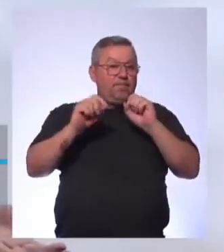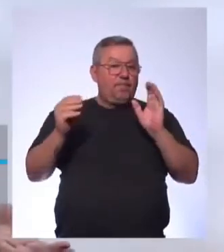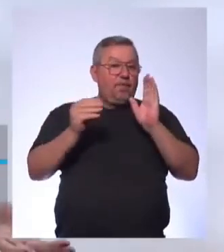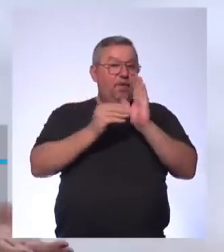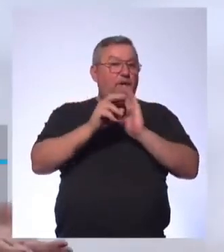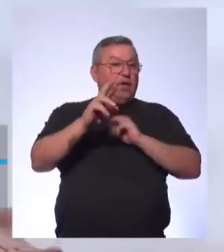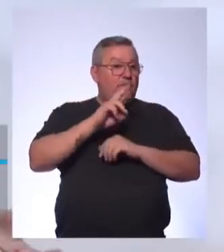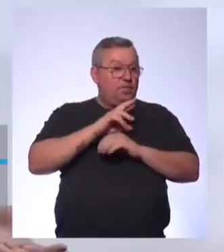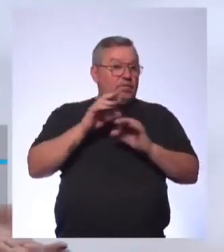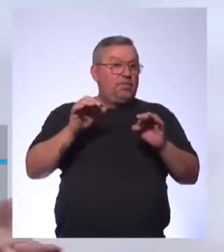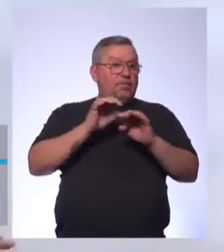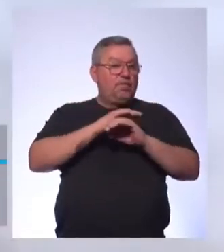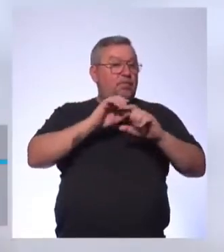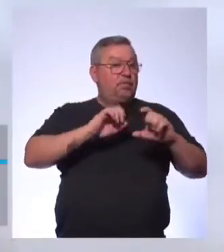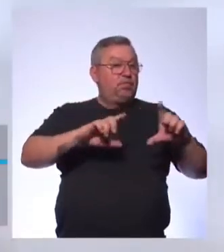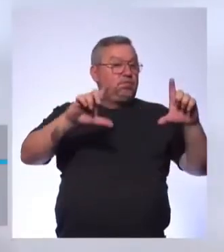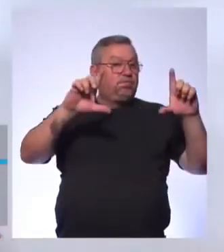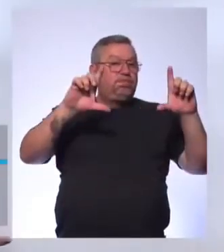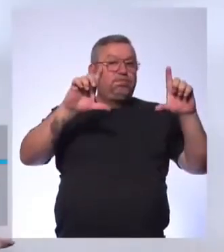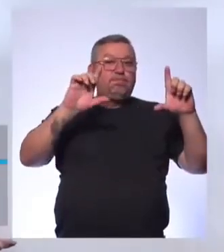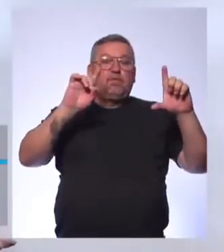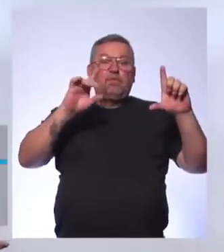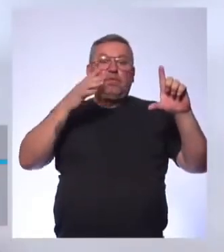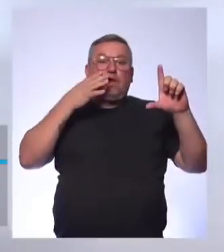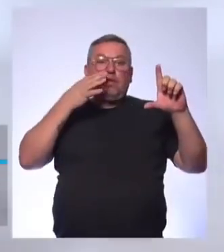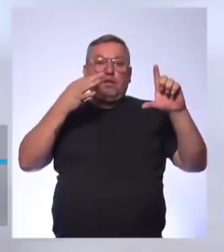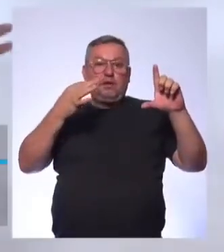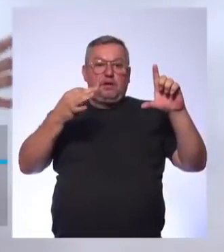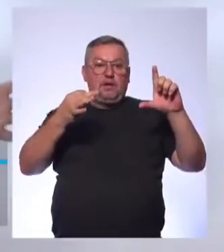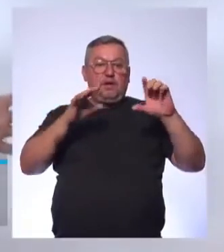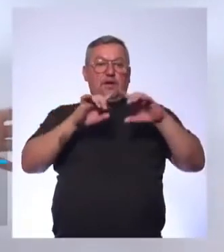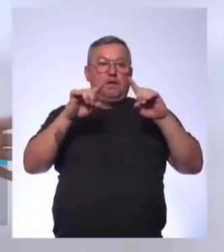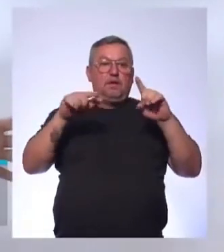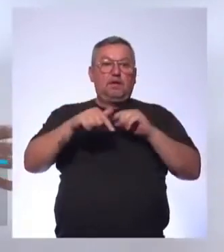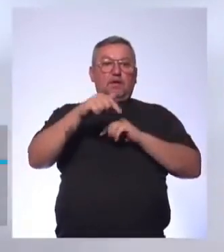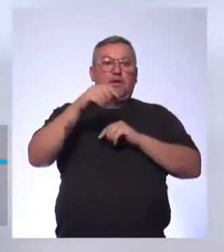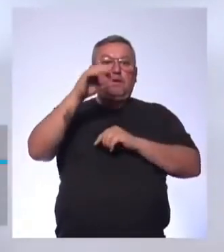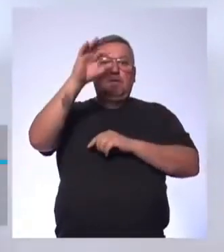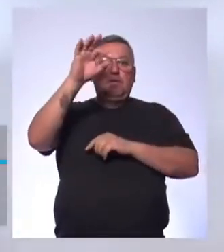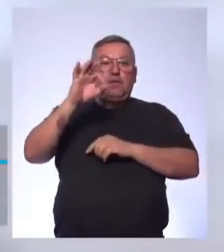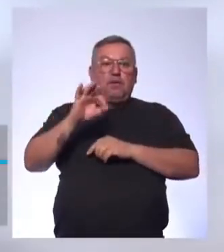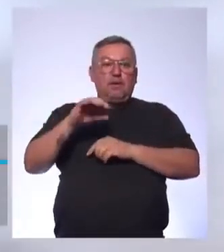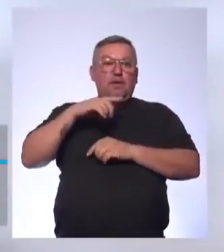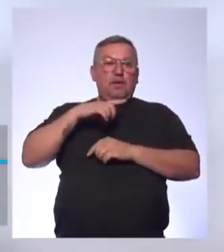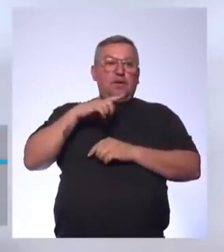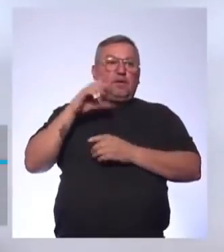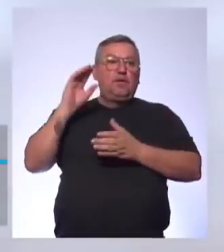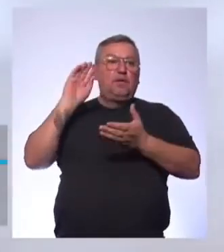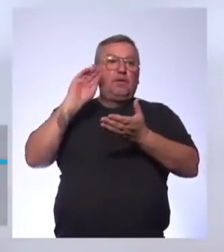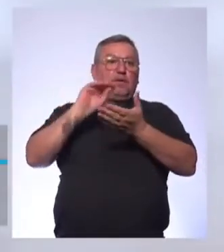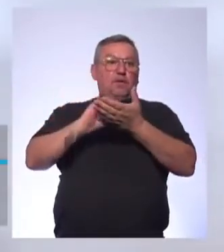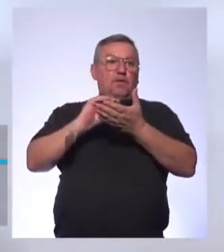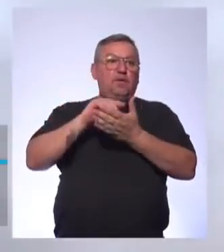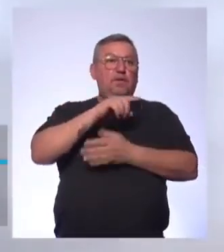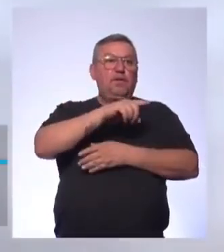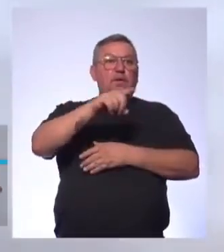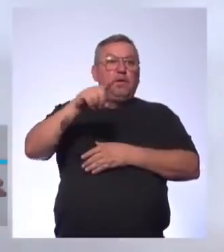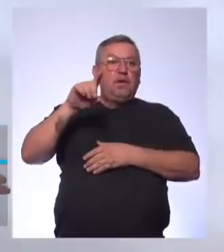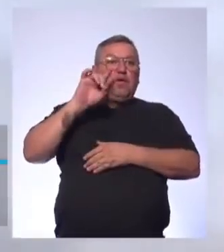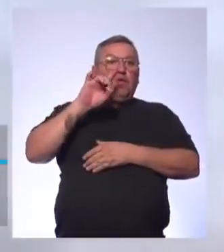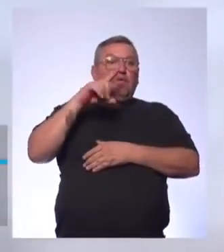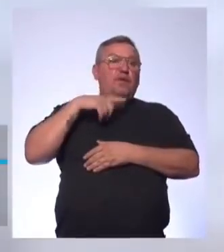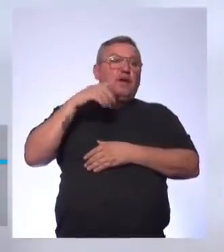resposta todinha aí na tela, né? Basta tentar, né? 70% das respostas a gente coloca para vocês, é só